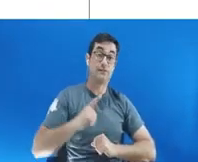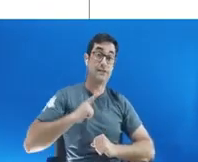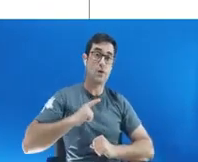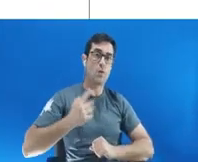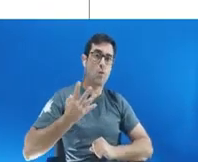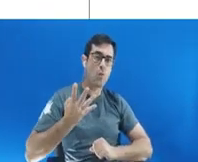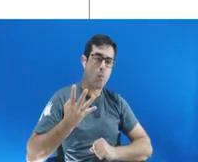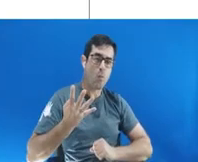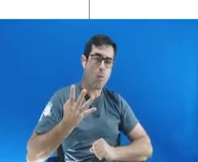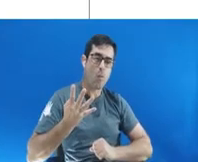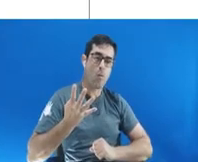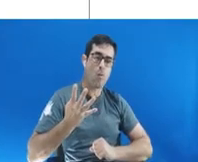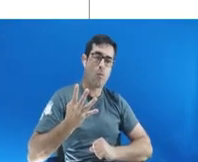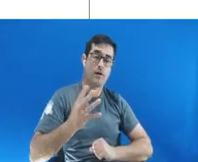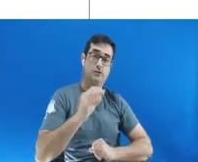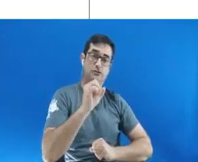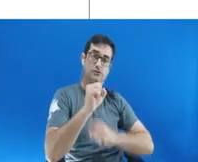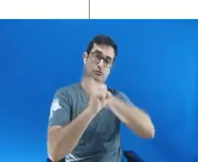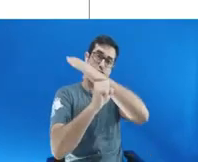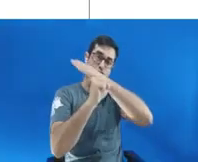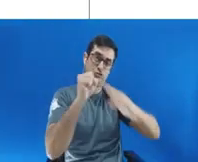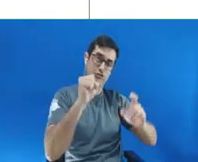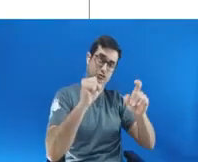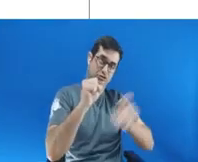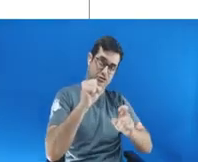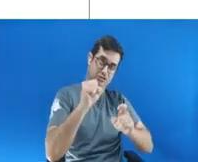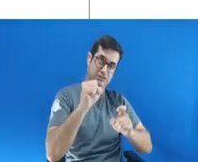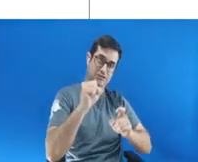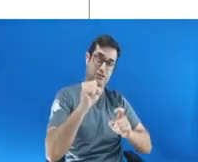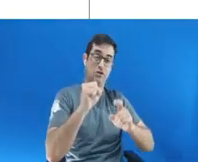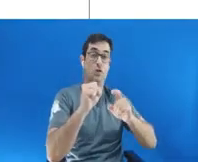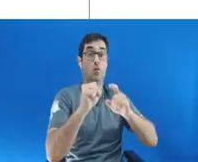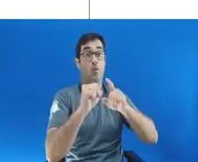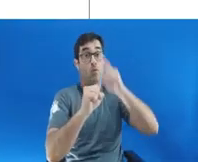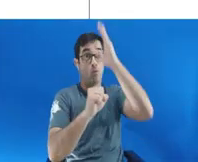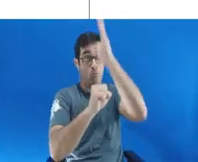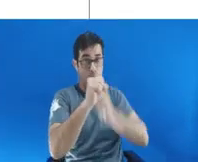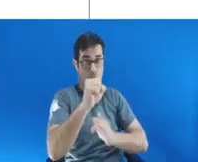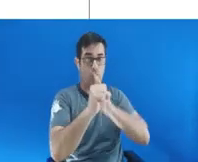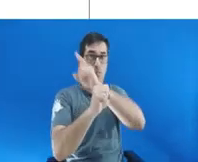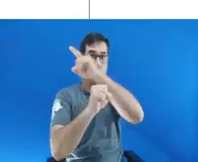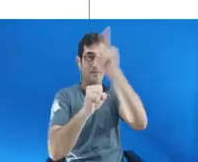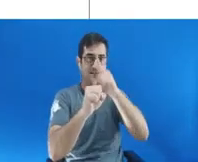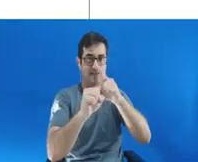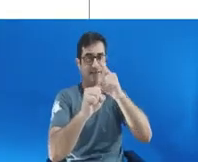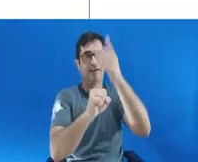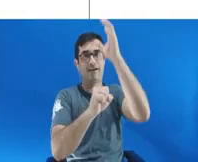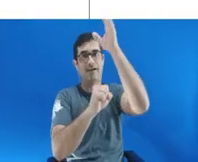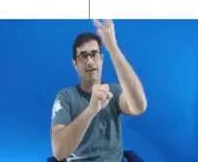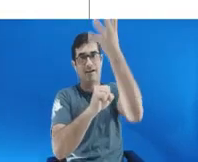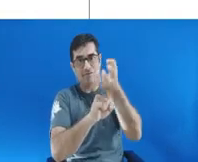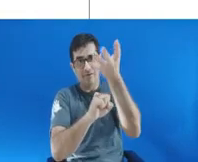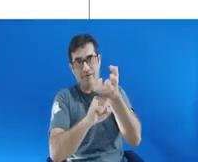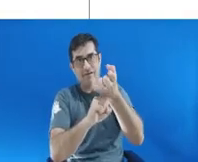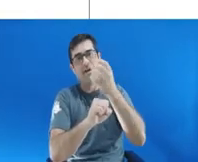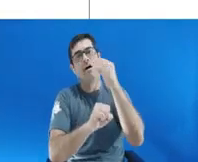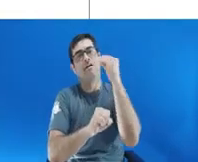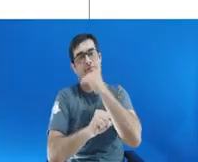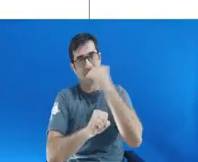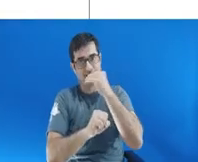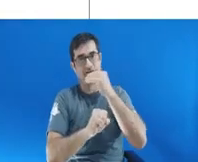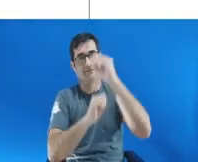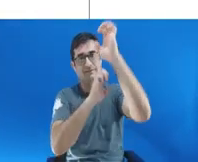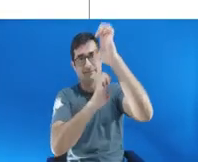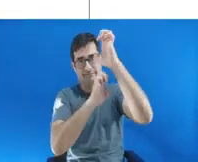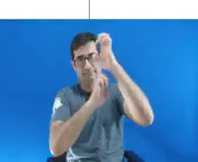fraca. Bom, espero que vocês tenham entendido. Eu vou, depois, no final do módulo, eu vou dar um exercício sobre cálculo de carga